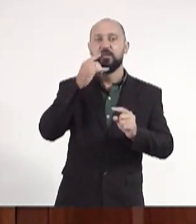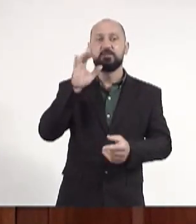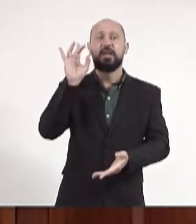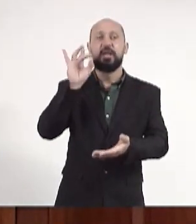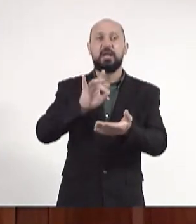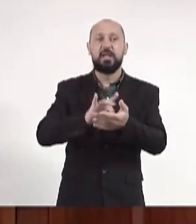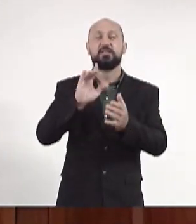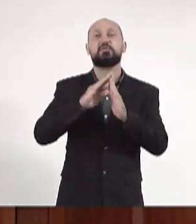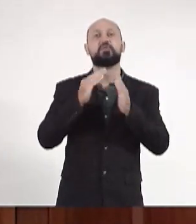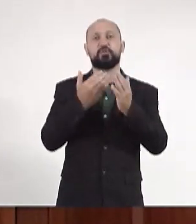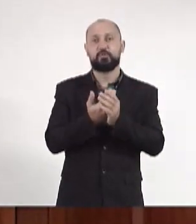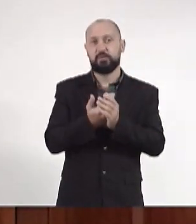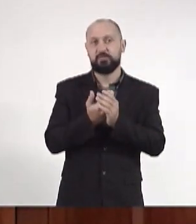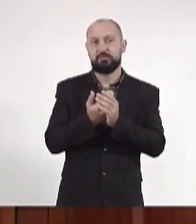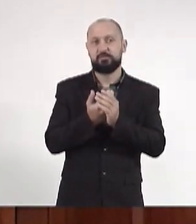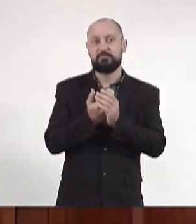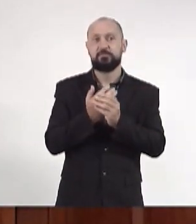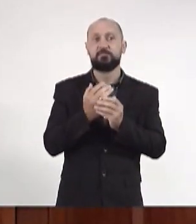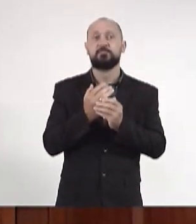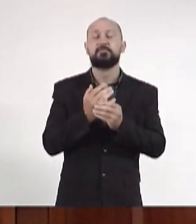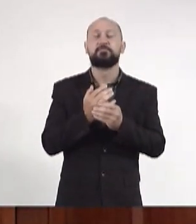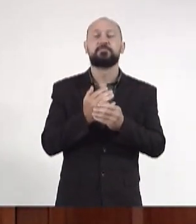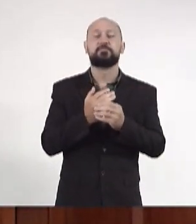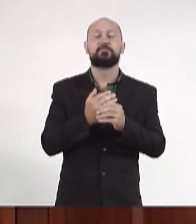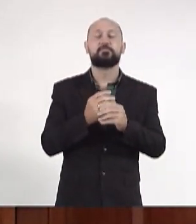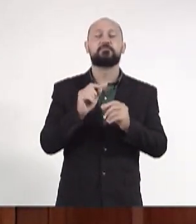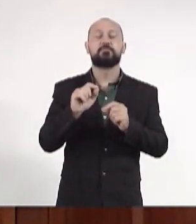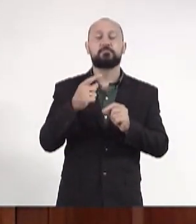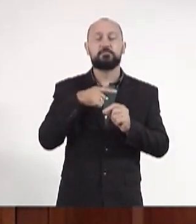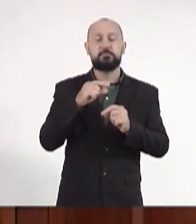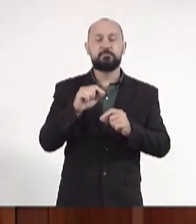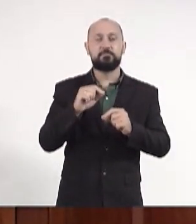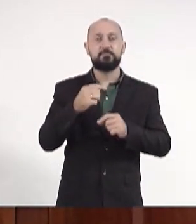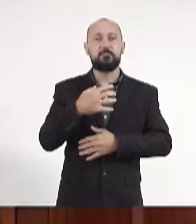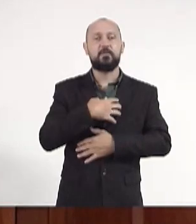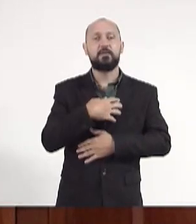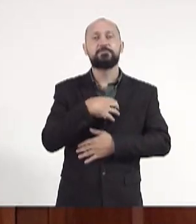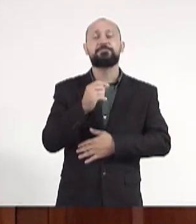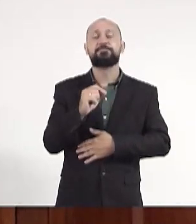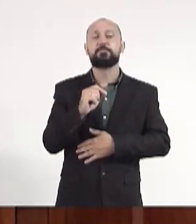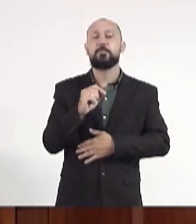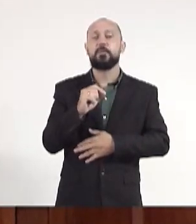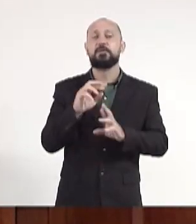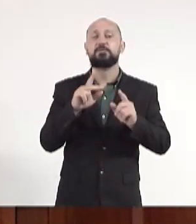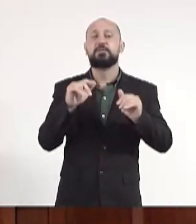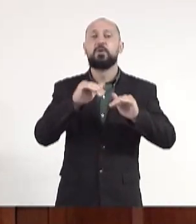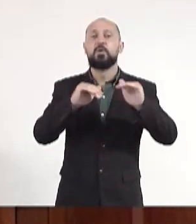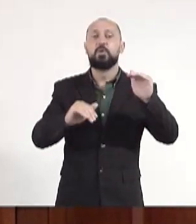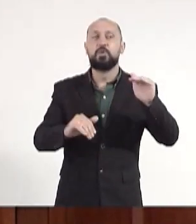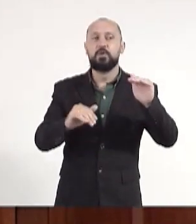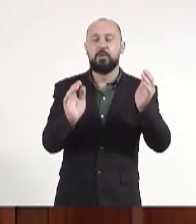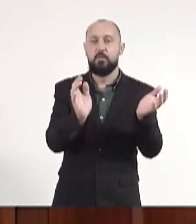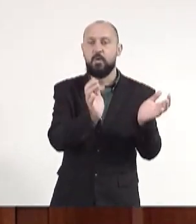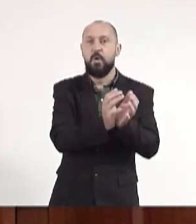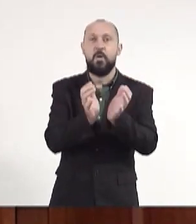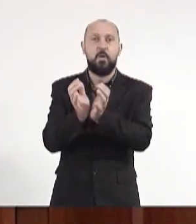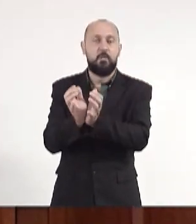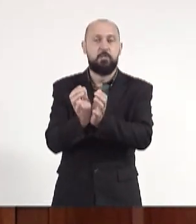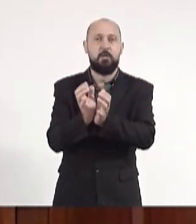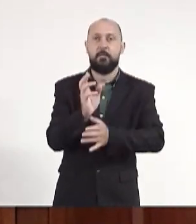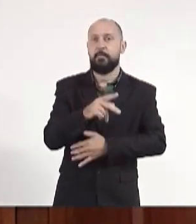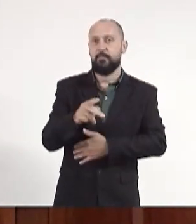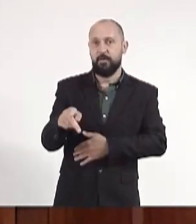essa realidade nas escolas, que acabam diferenciando 2 grupos